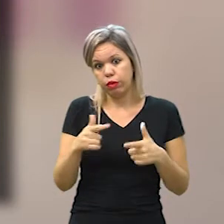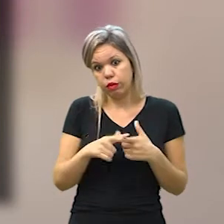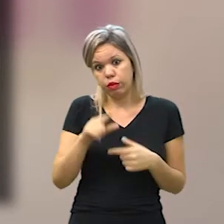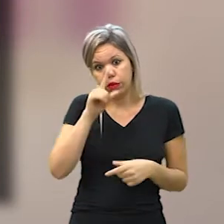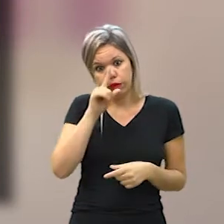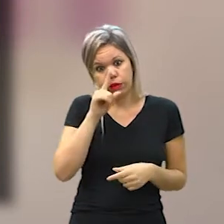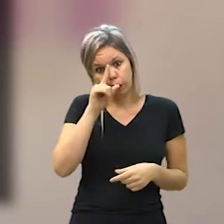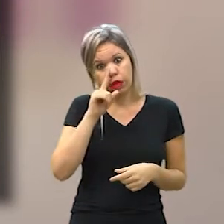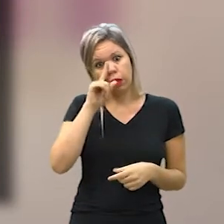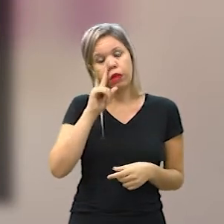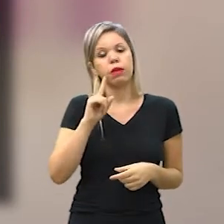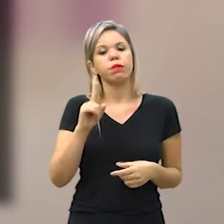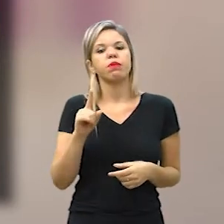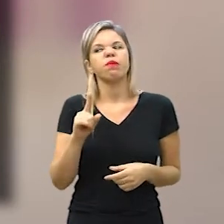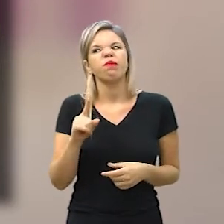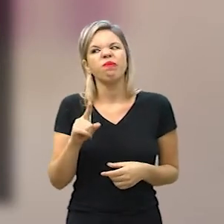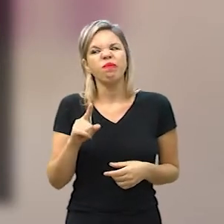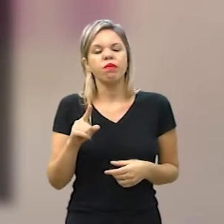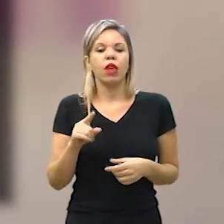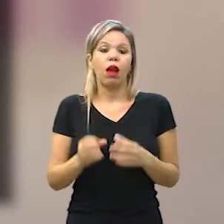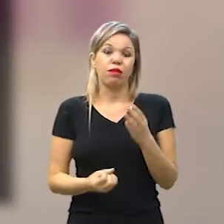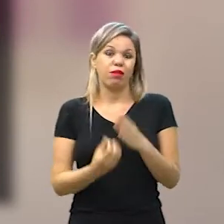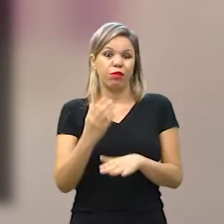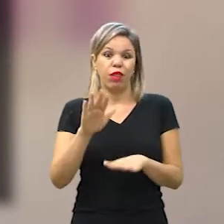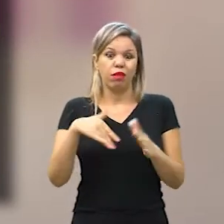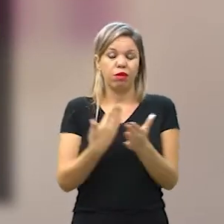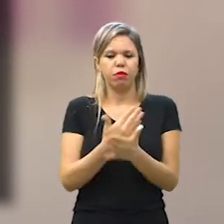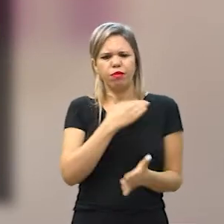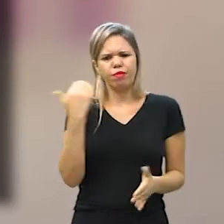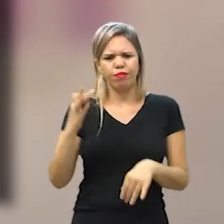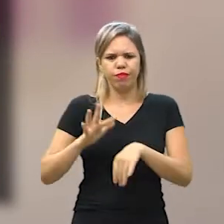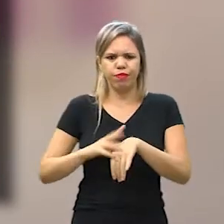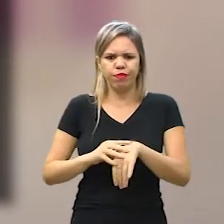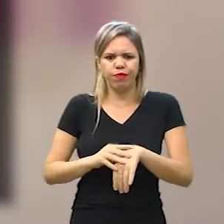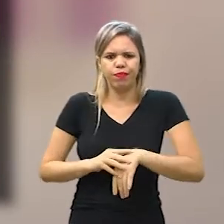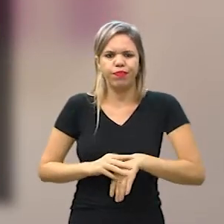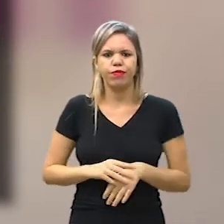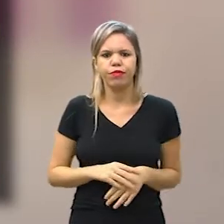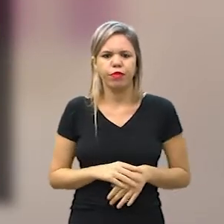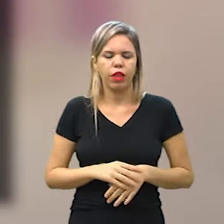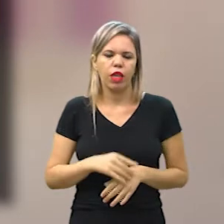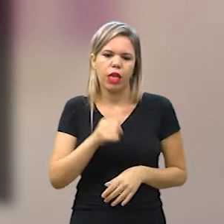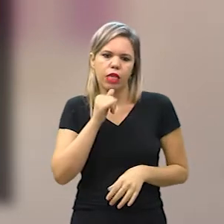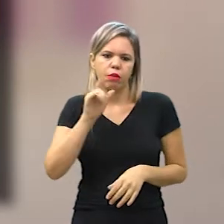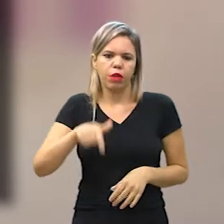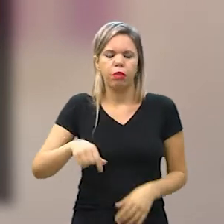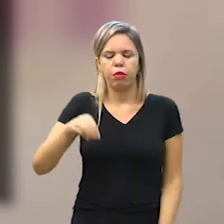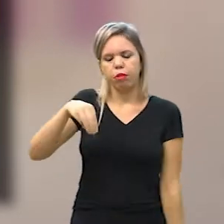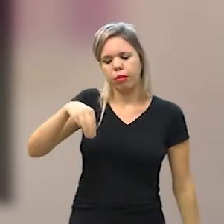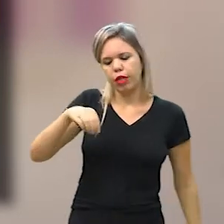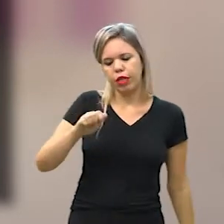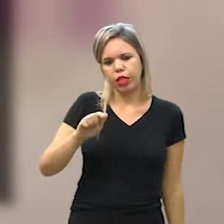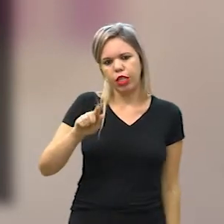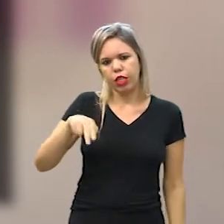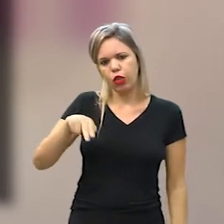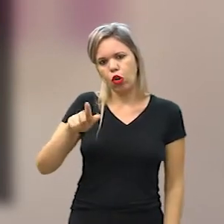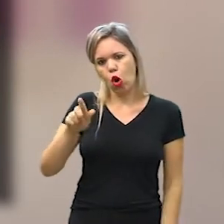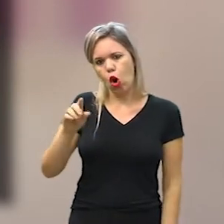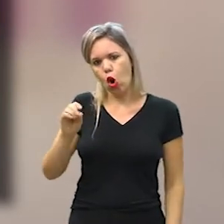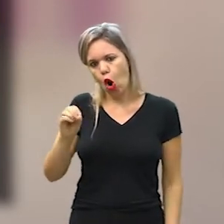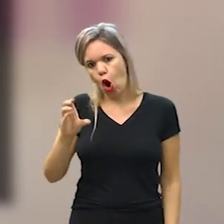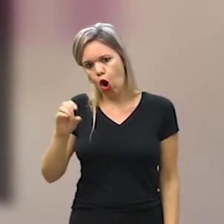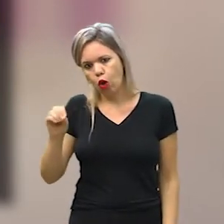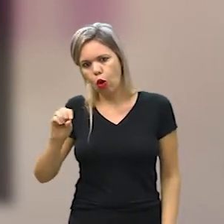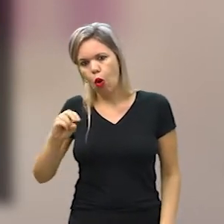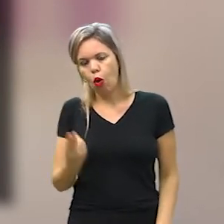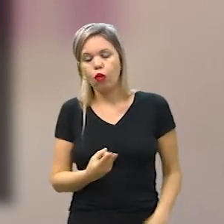um risco de ir a óbito quando você tem essa doença, quando ela é no caso do meningococo ou do pneumococo,